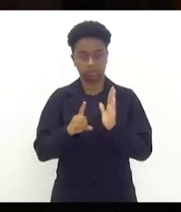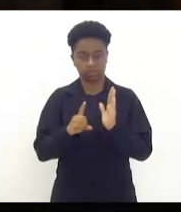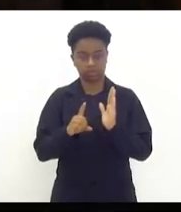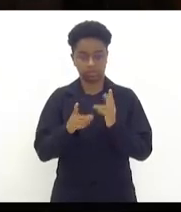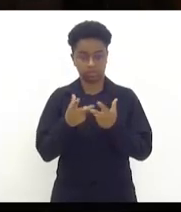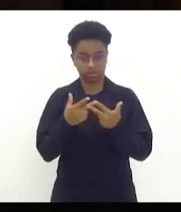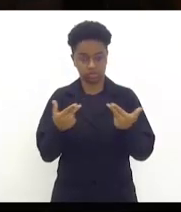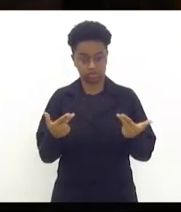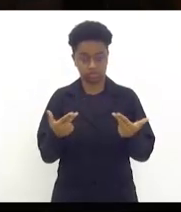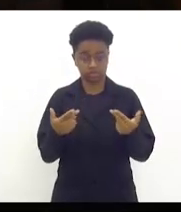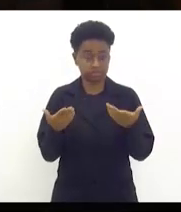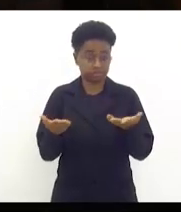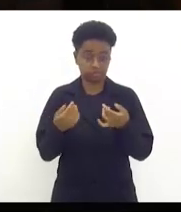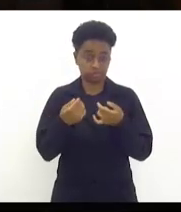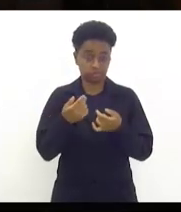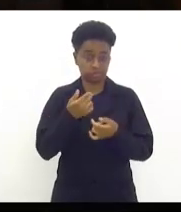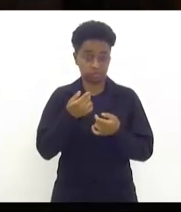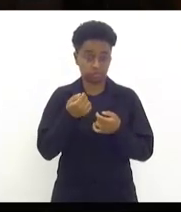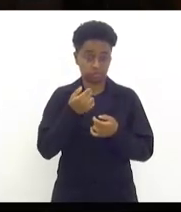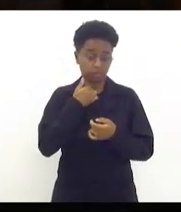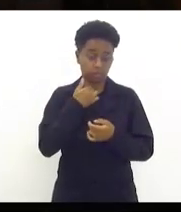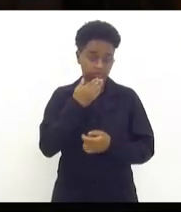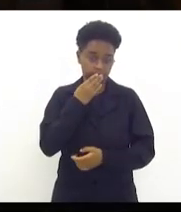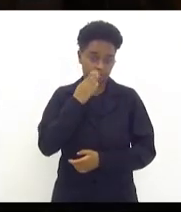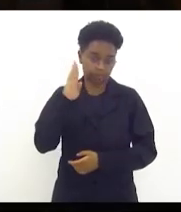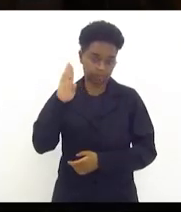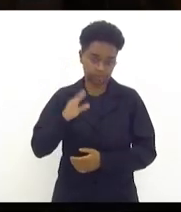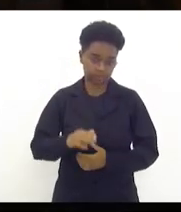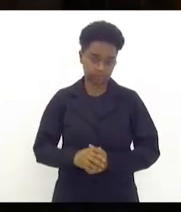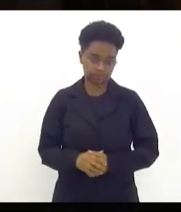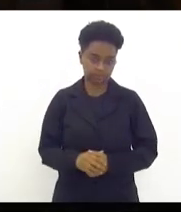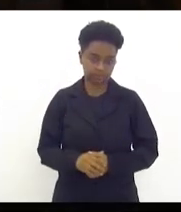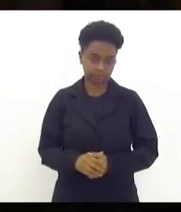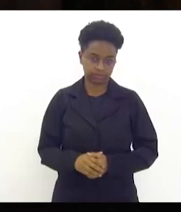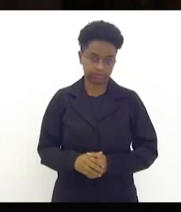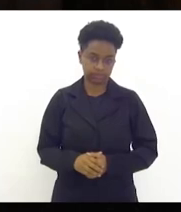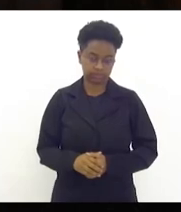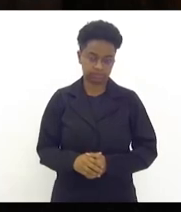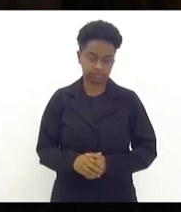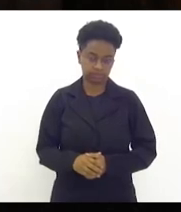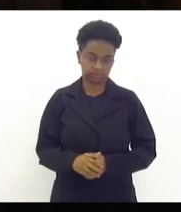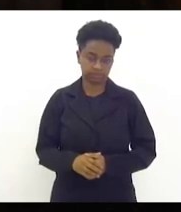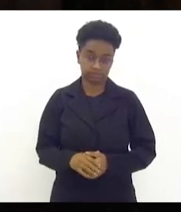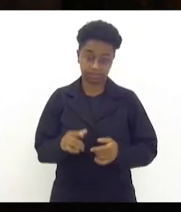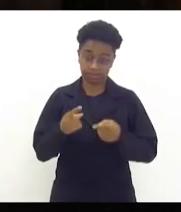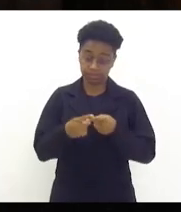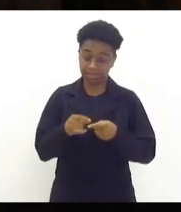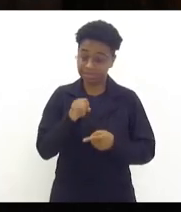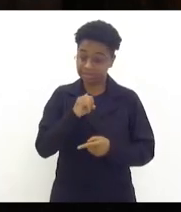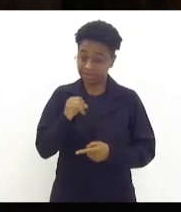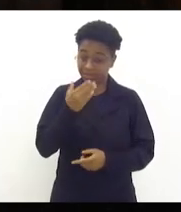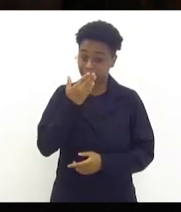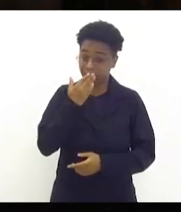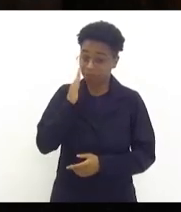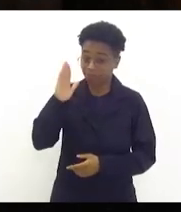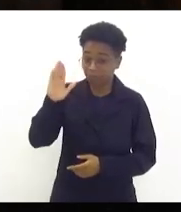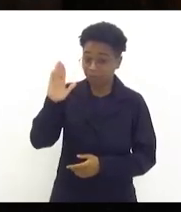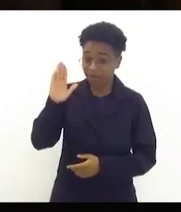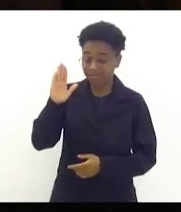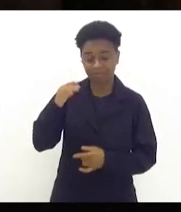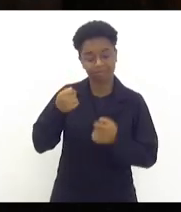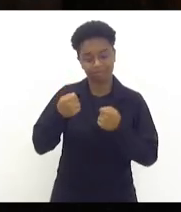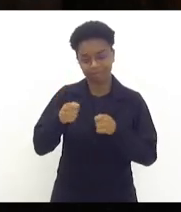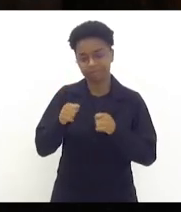algo, não prometa. Não prometa. Então, quando você promete, é para